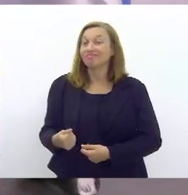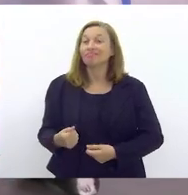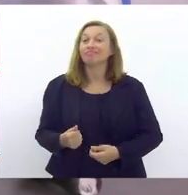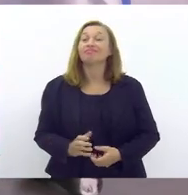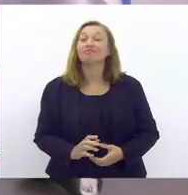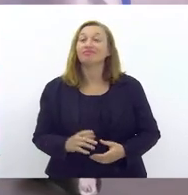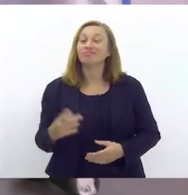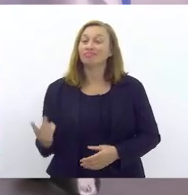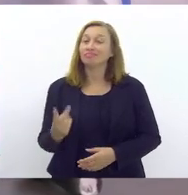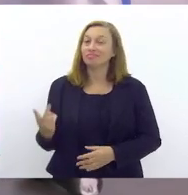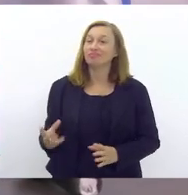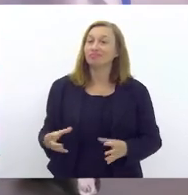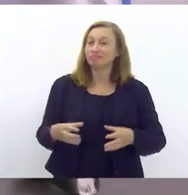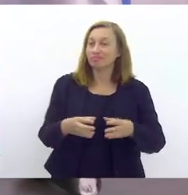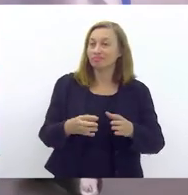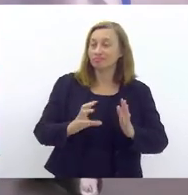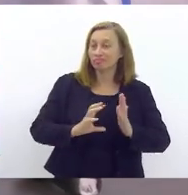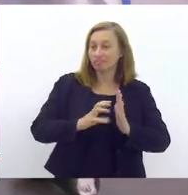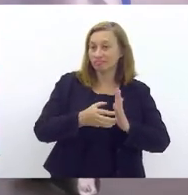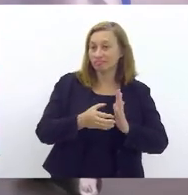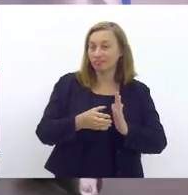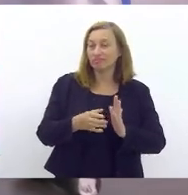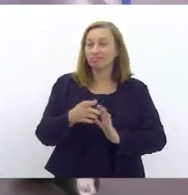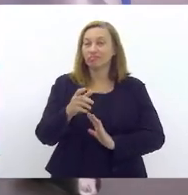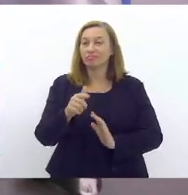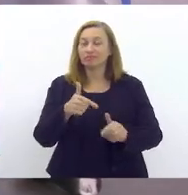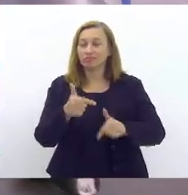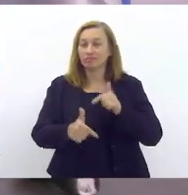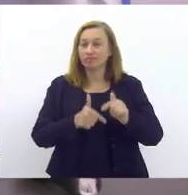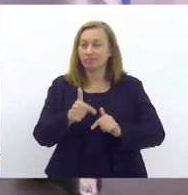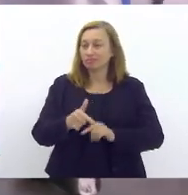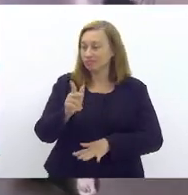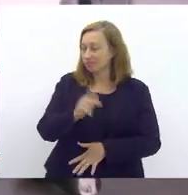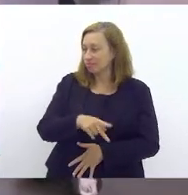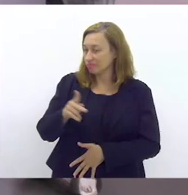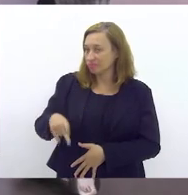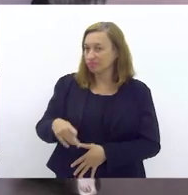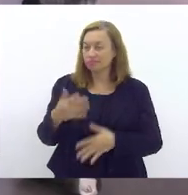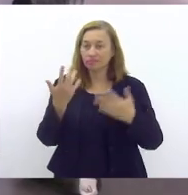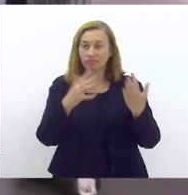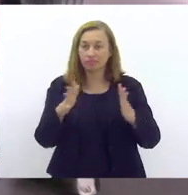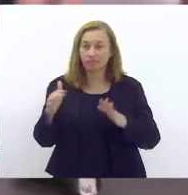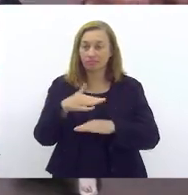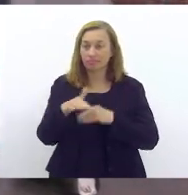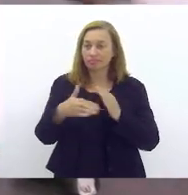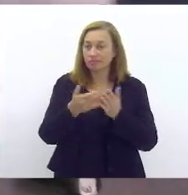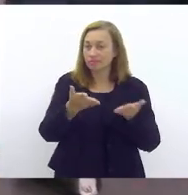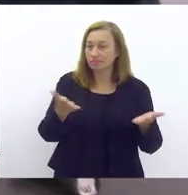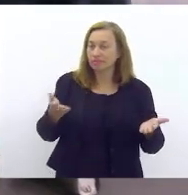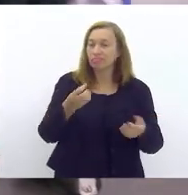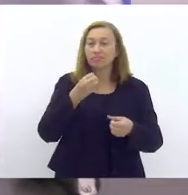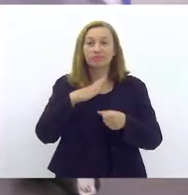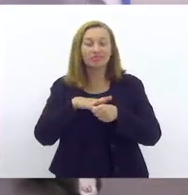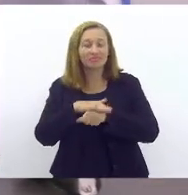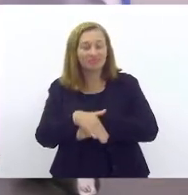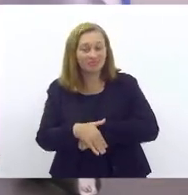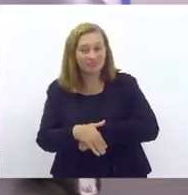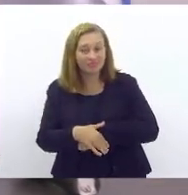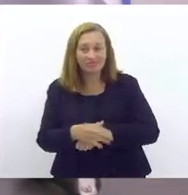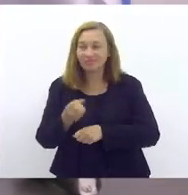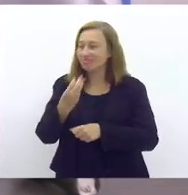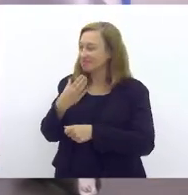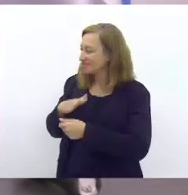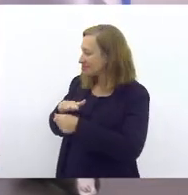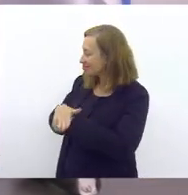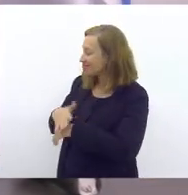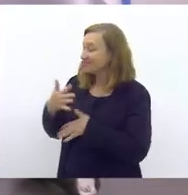aqui na LERJ, professora, e cumprimentar todas e todos. Boa noite, pessoal, boa noite.